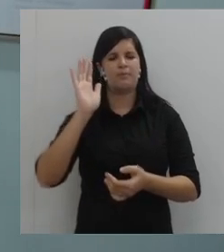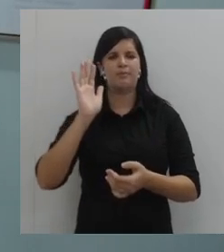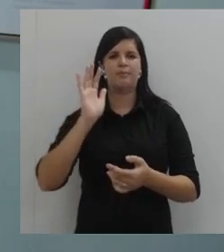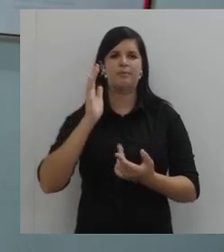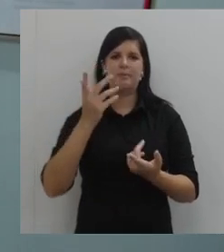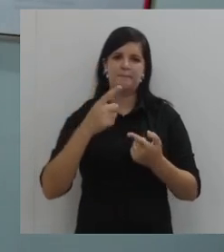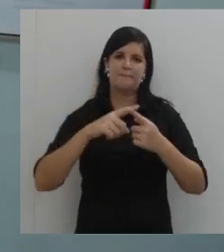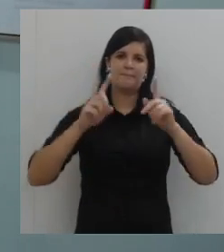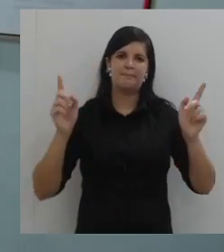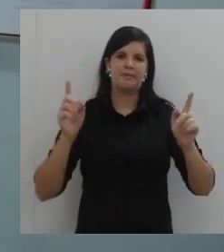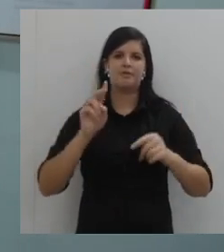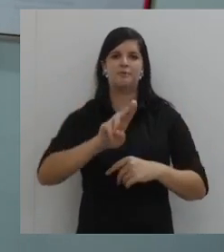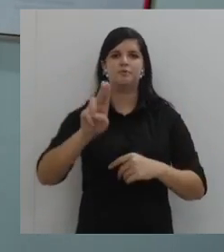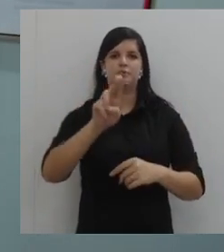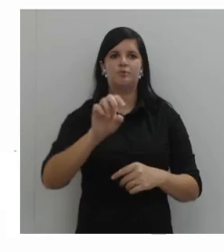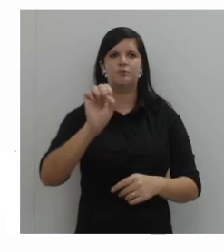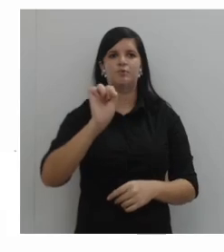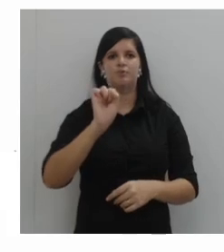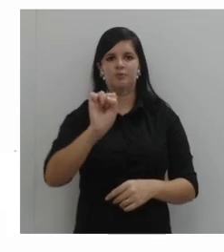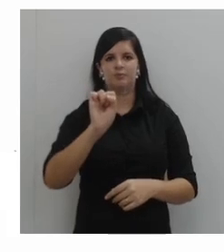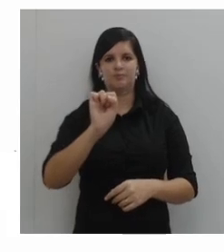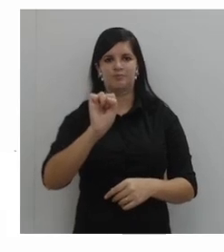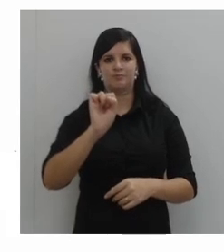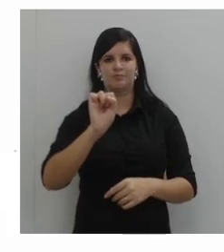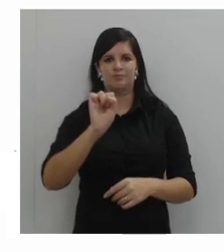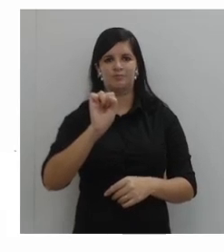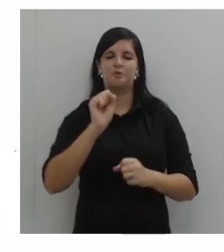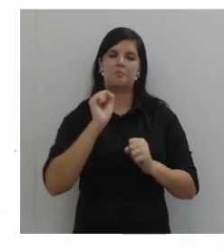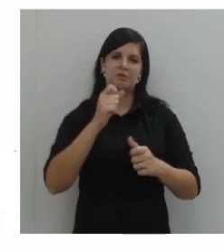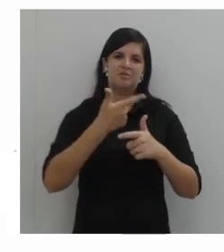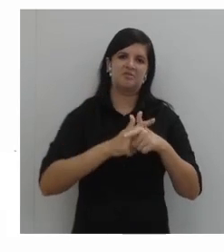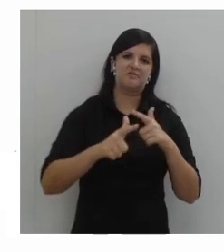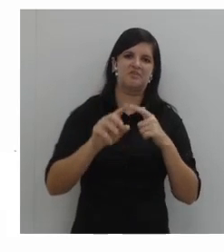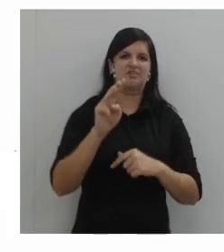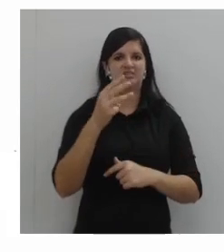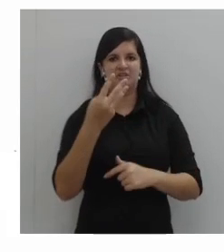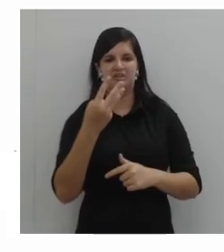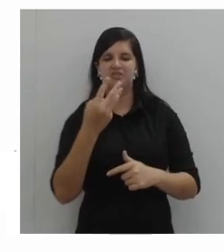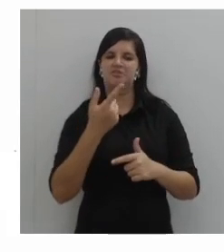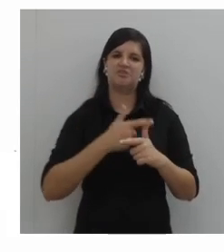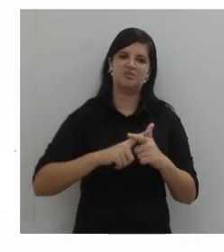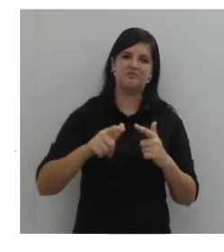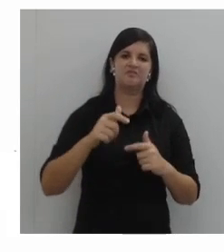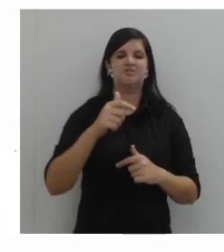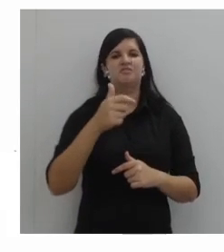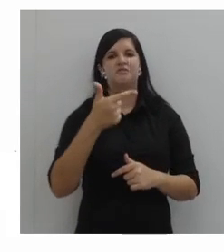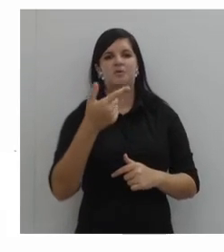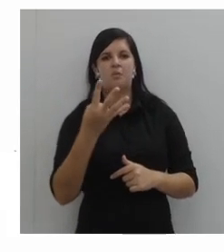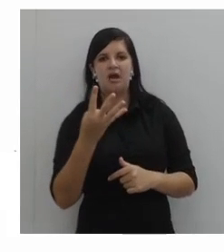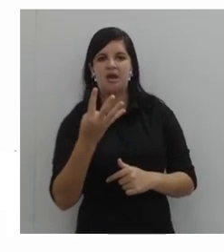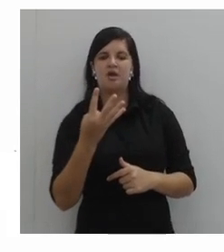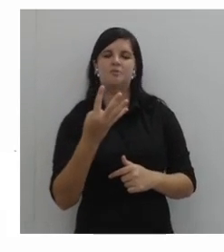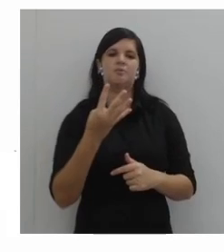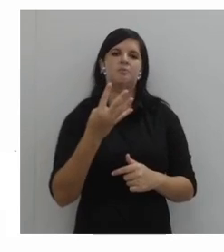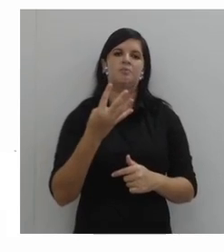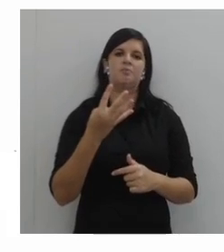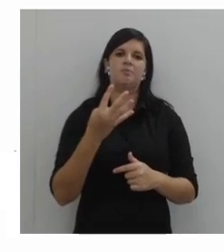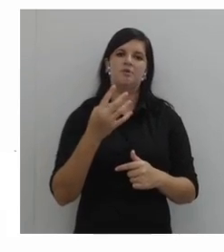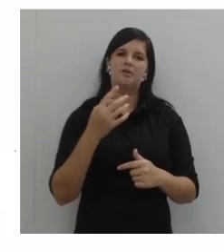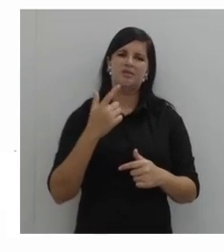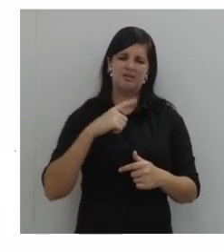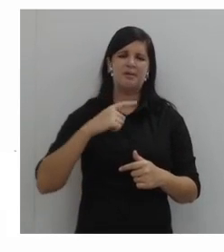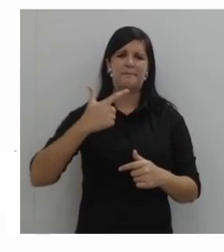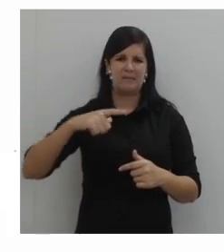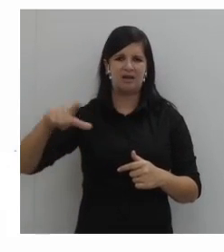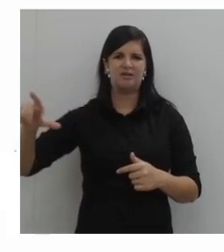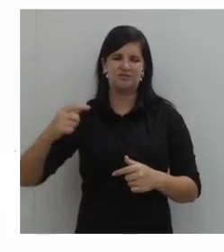caso aí para vocês, eu usei o 8. Eu poderia dividir, por exemplo, por 3, o 18 por 3, o 24 por 3. Tá? Tem mais